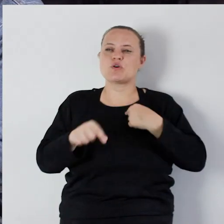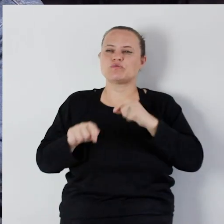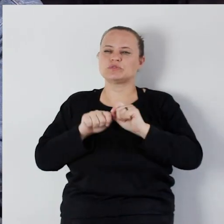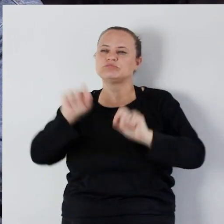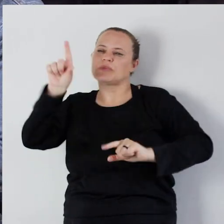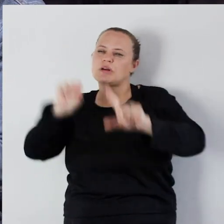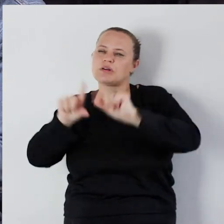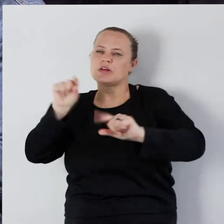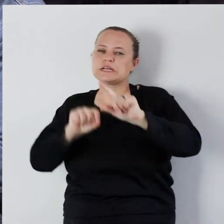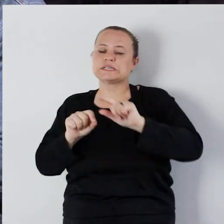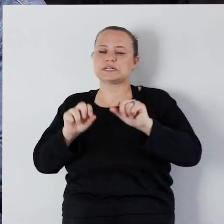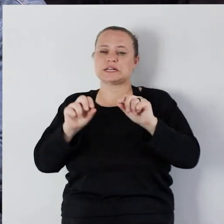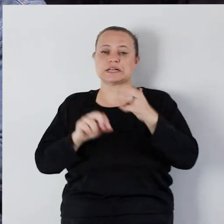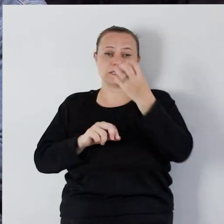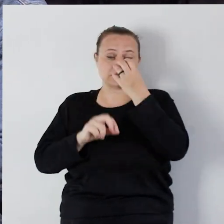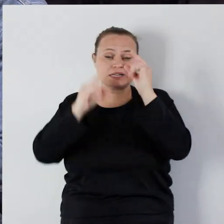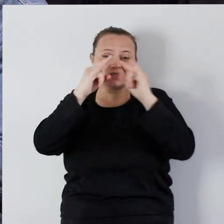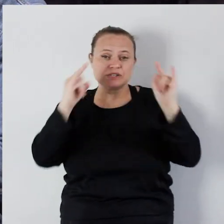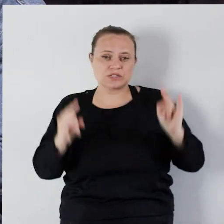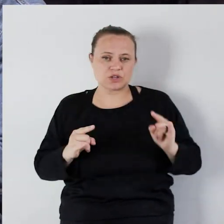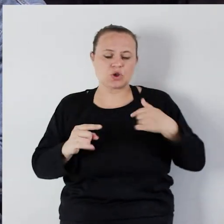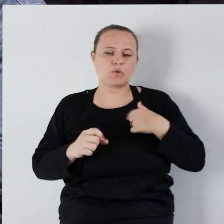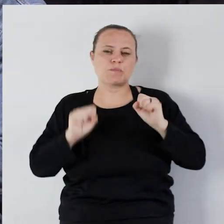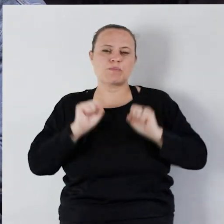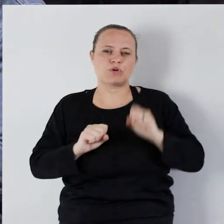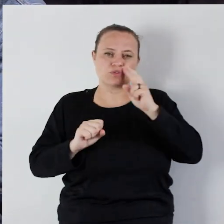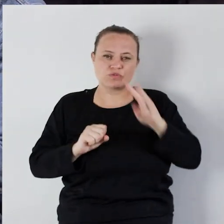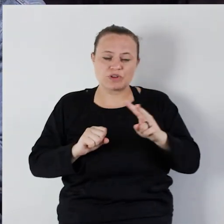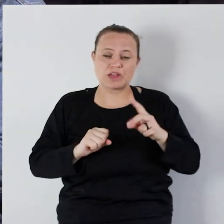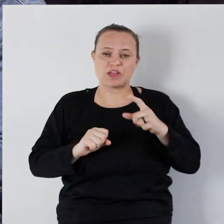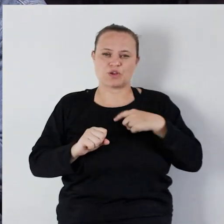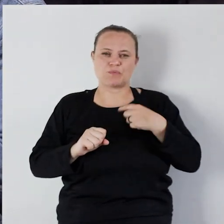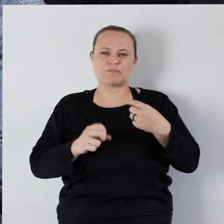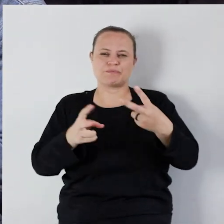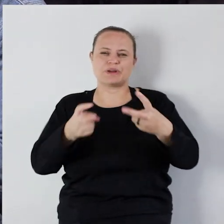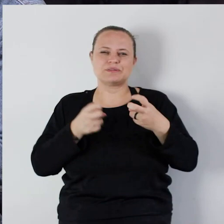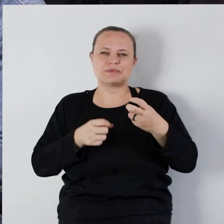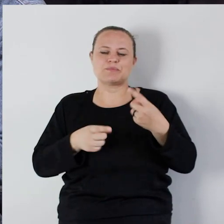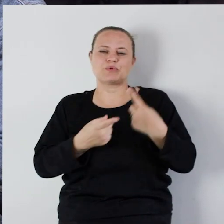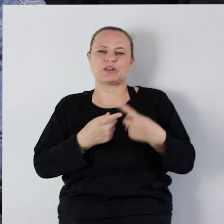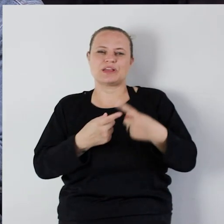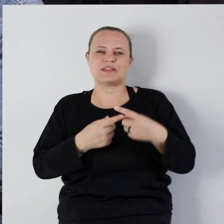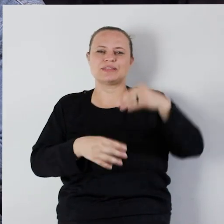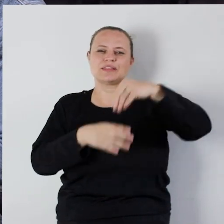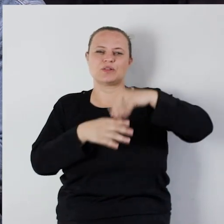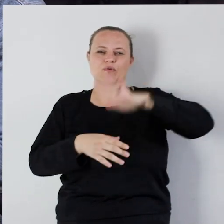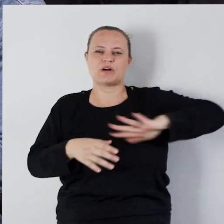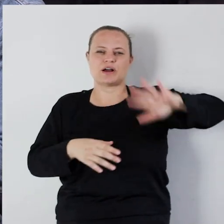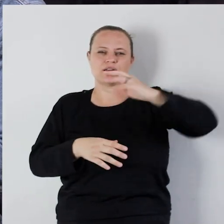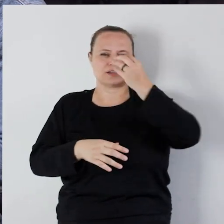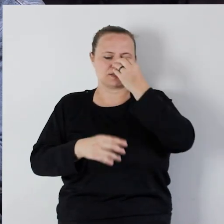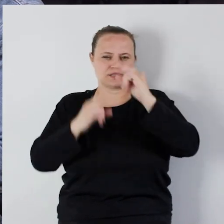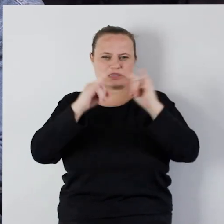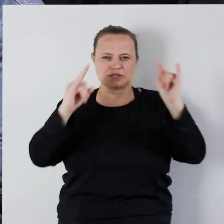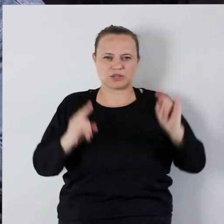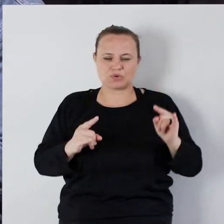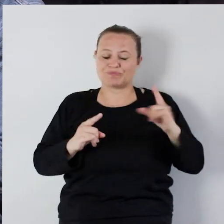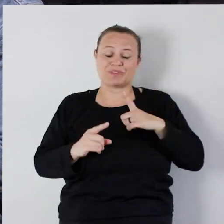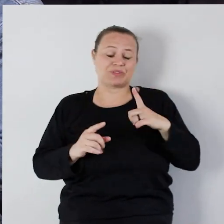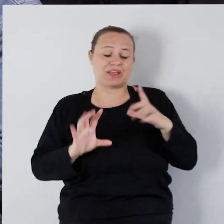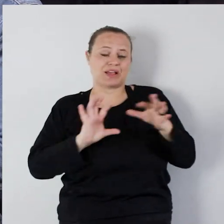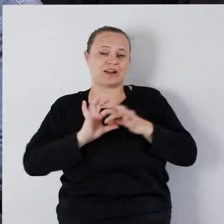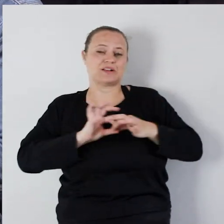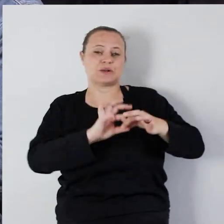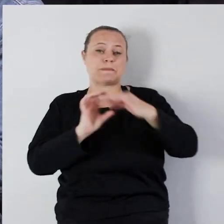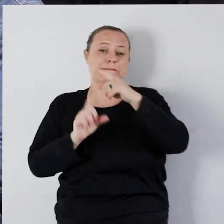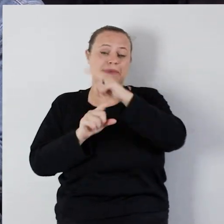na cultura no geral, no estado, e outra no circo. E citando essa do circo, mas que eu podia repetir, foi